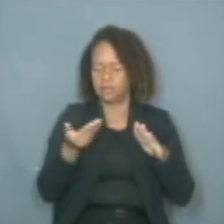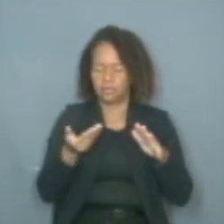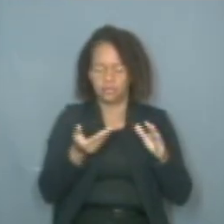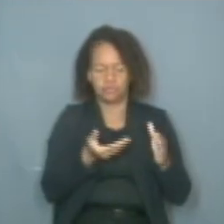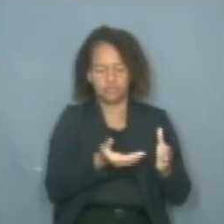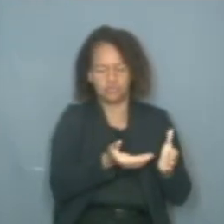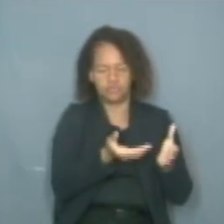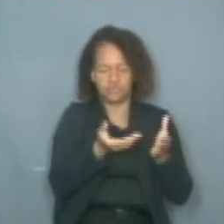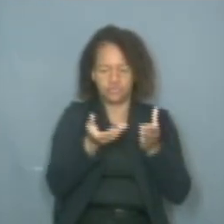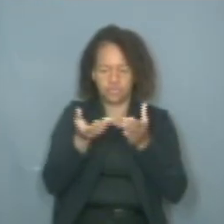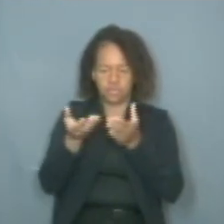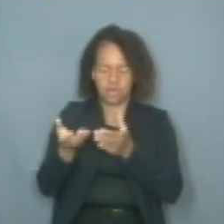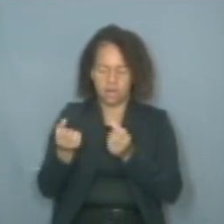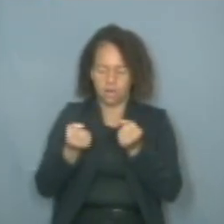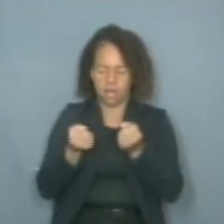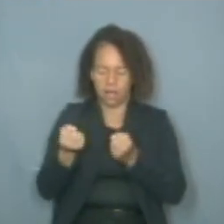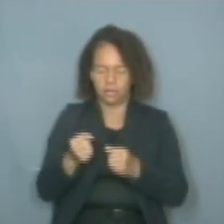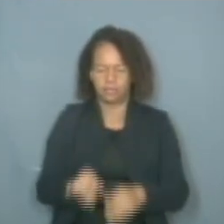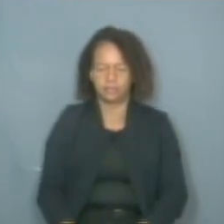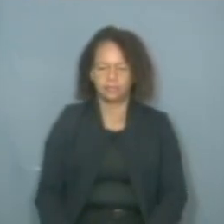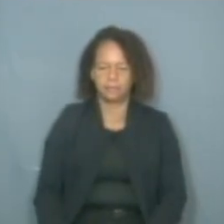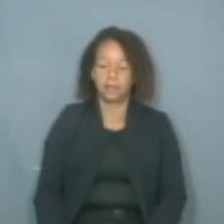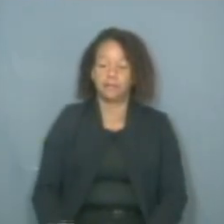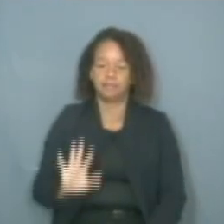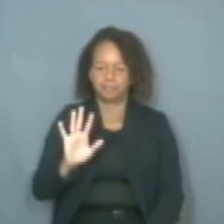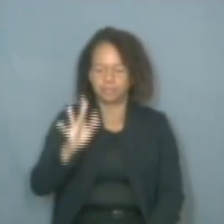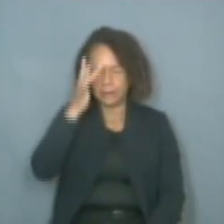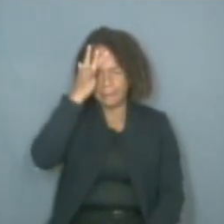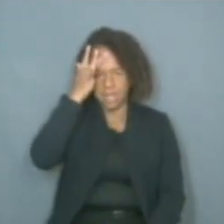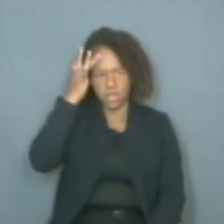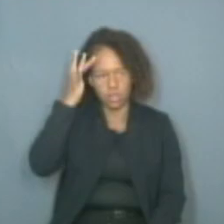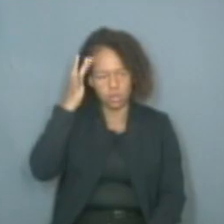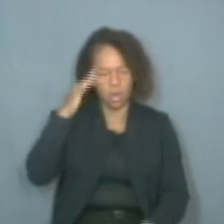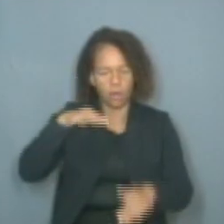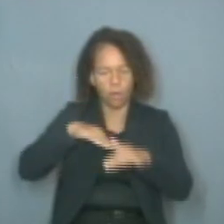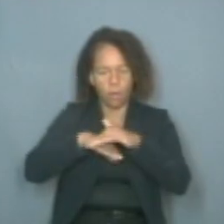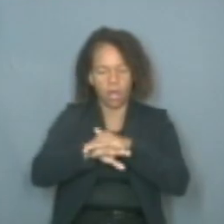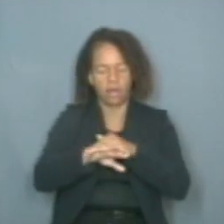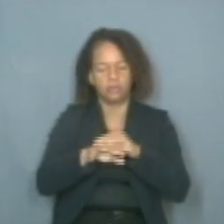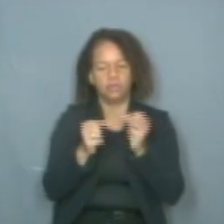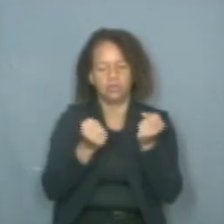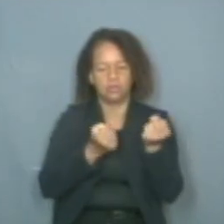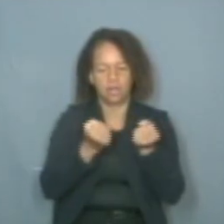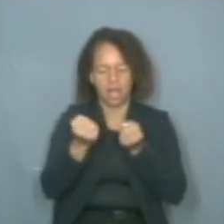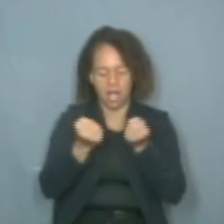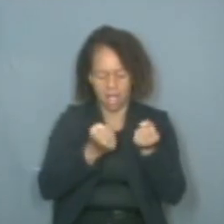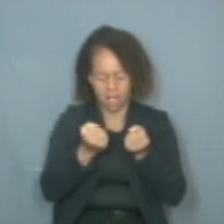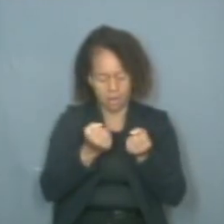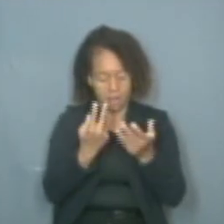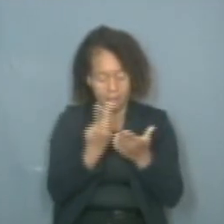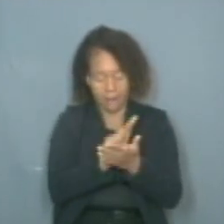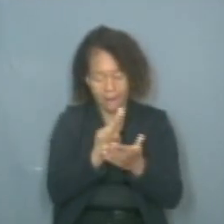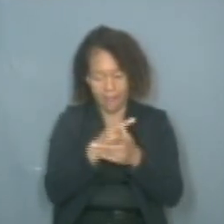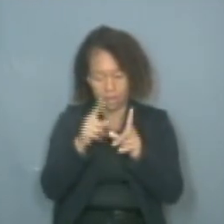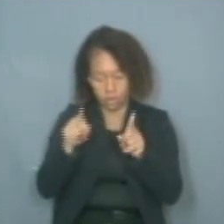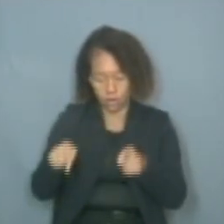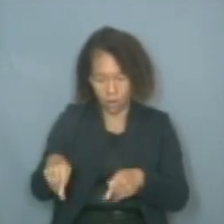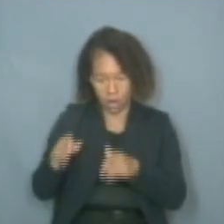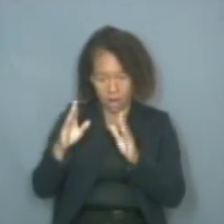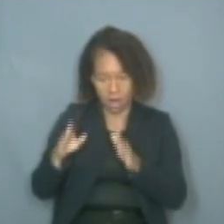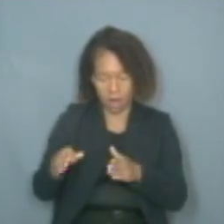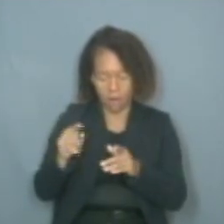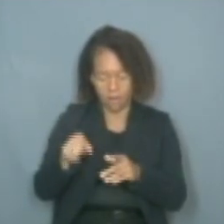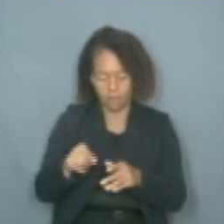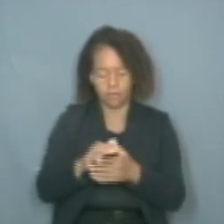isso mesmo. O que acontece hoje? As pessoas que estacionam de forma irregular, e isso aqui